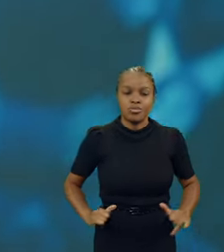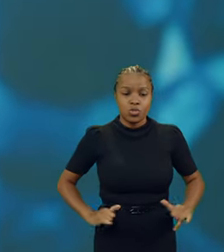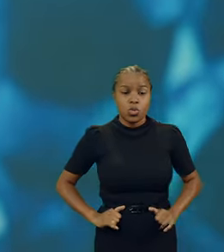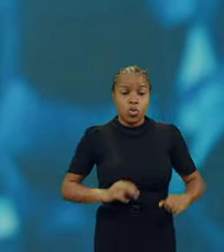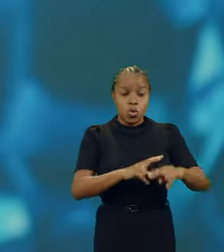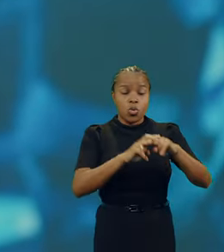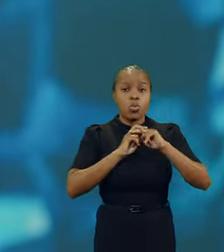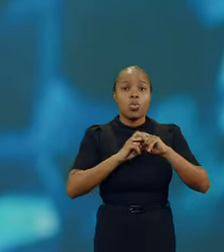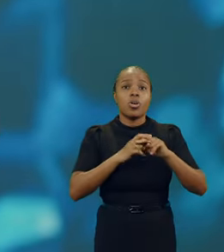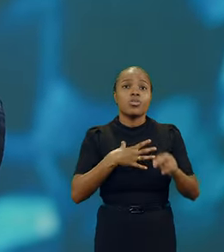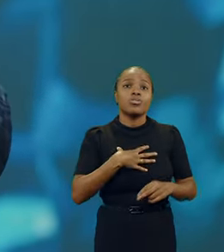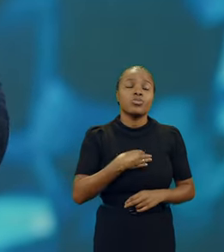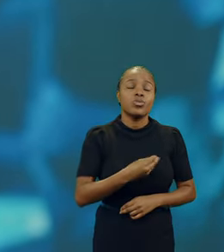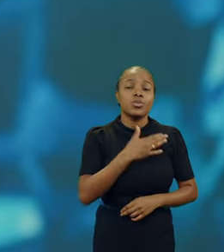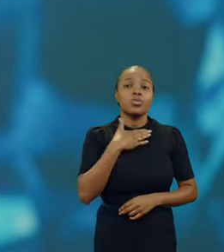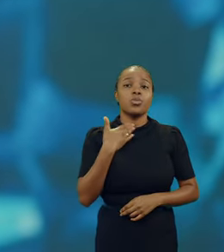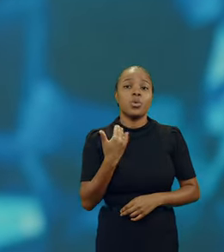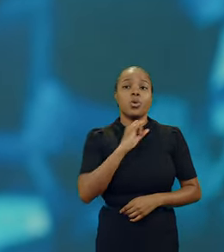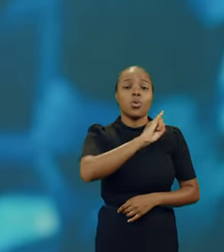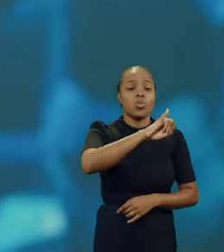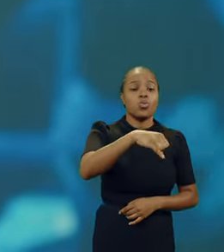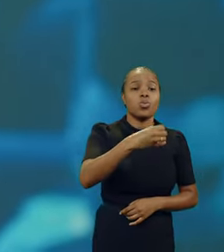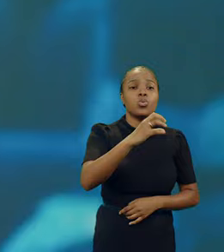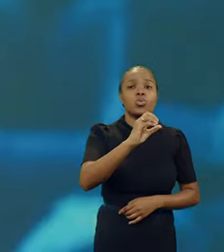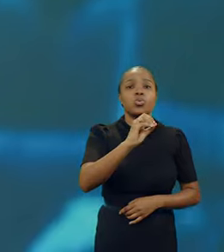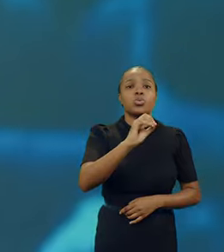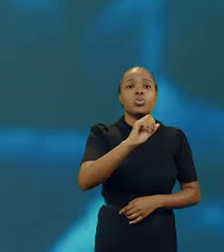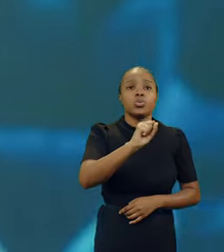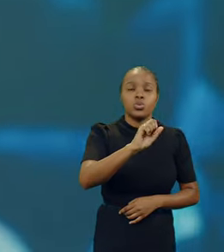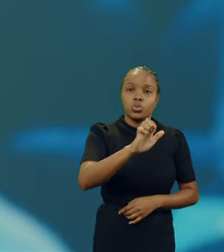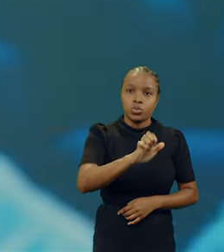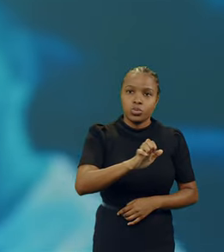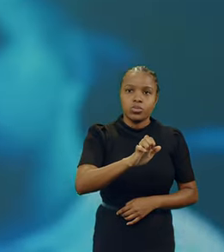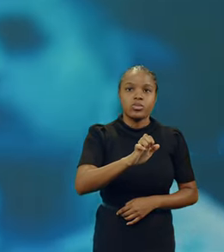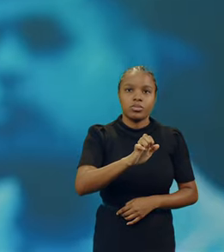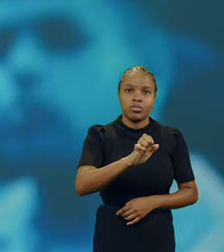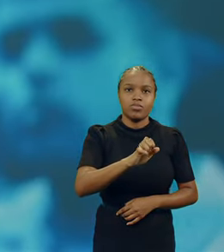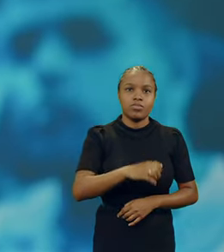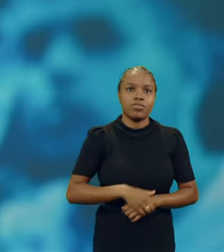mentira em relação a seu irmão José.